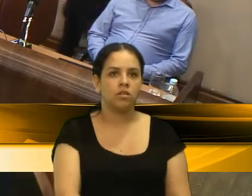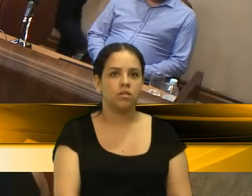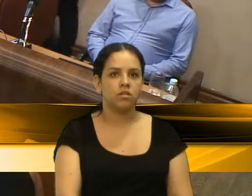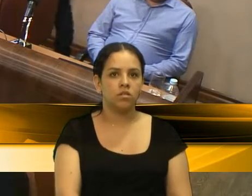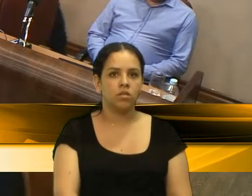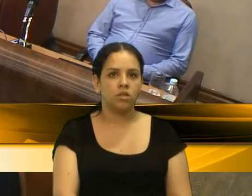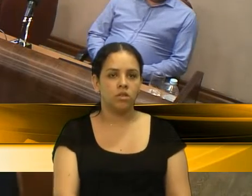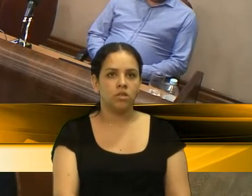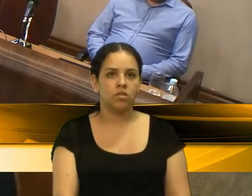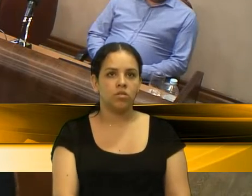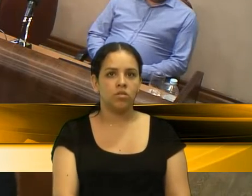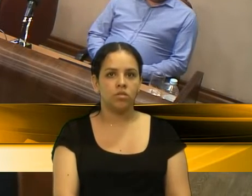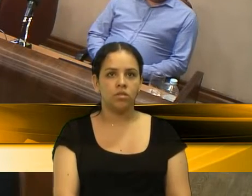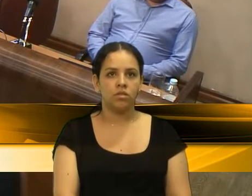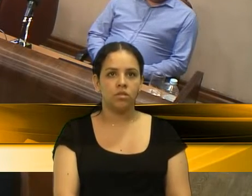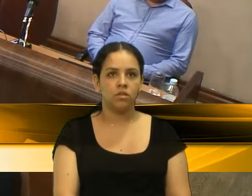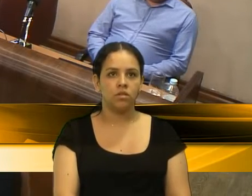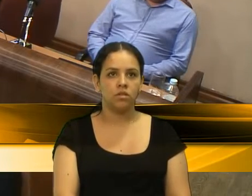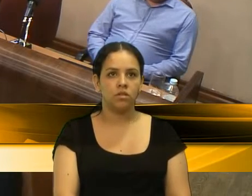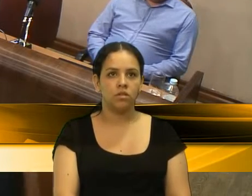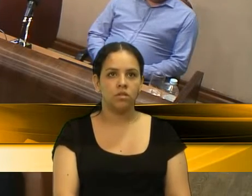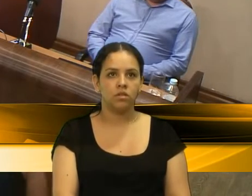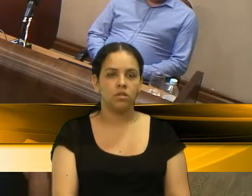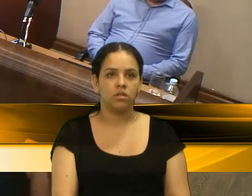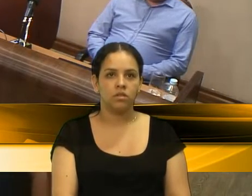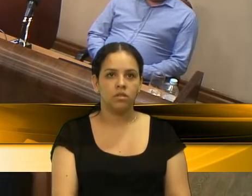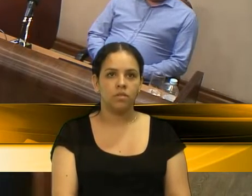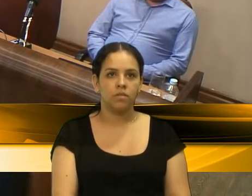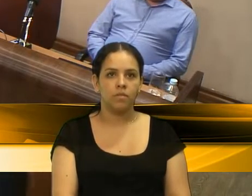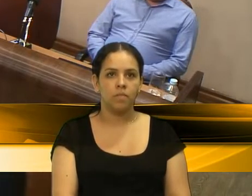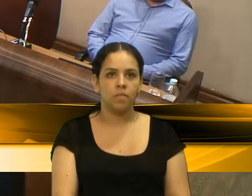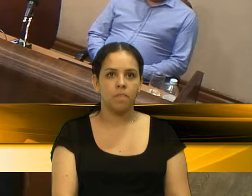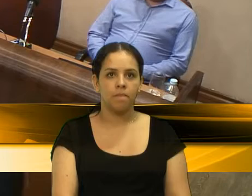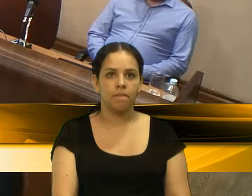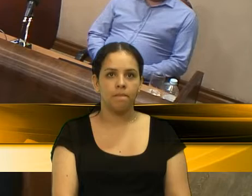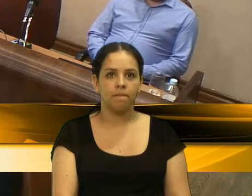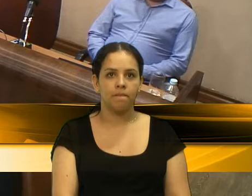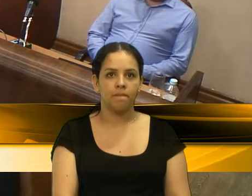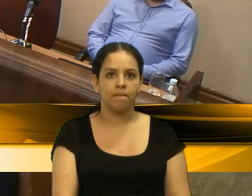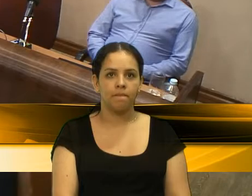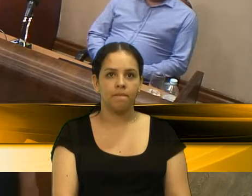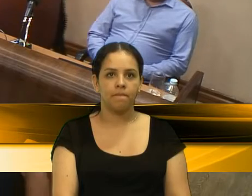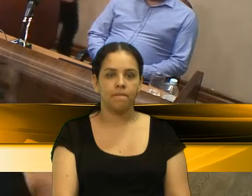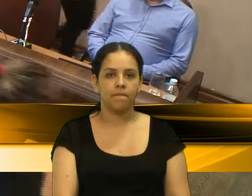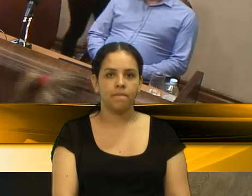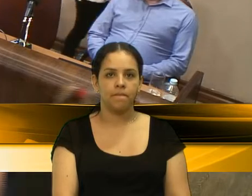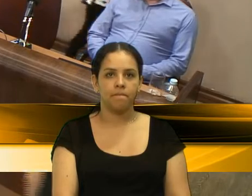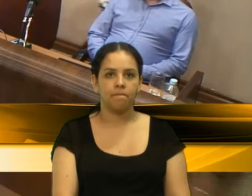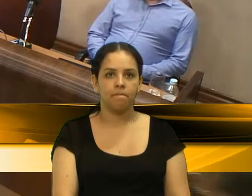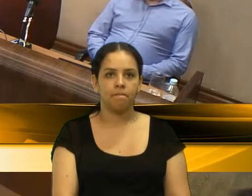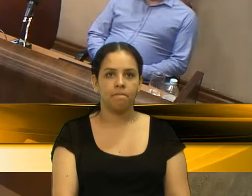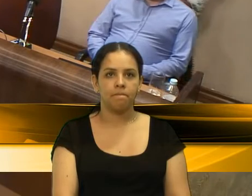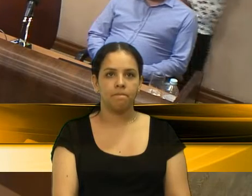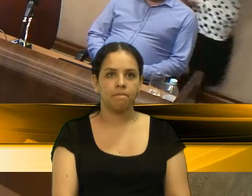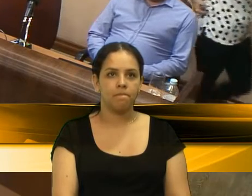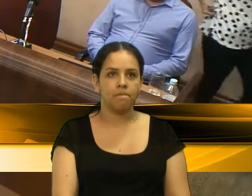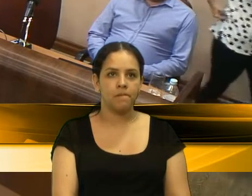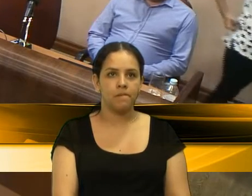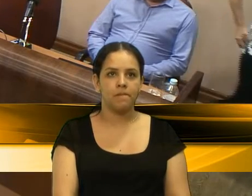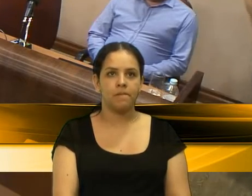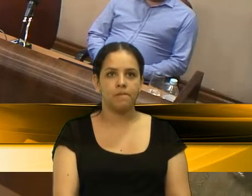2060. 60, né? Continuamos na 60, né, doutor? Isso, tá.